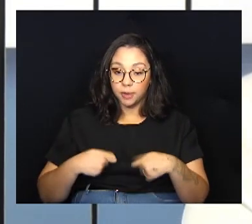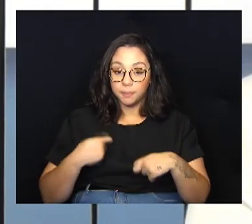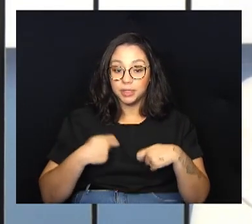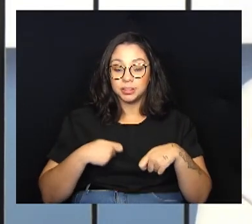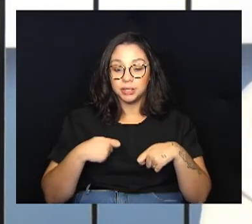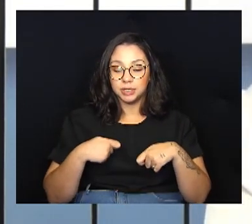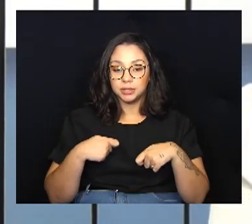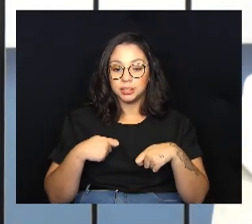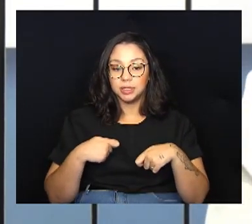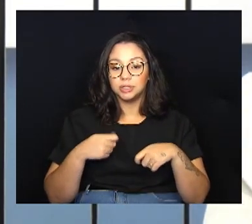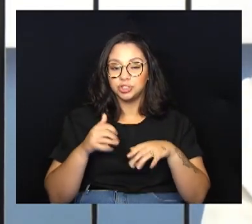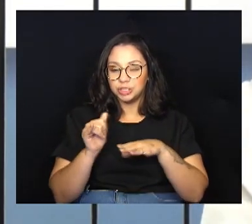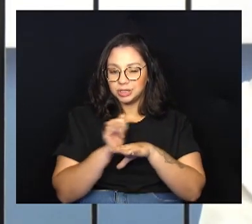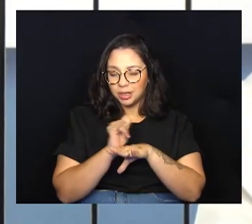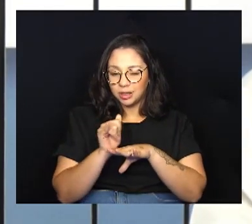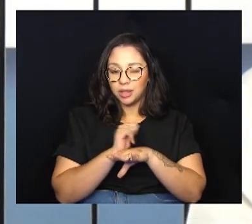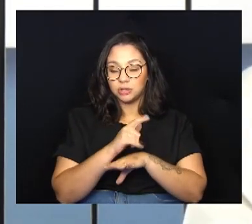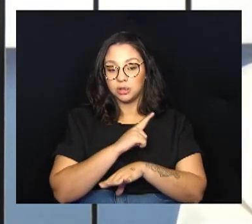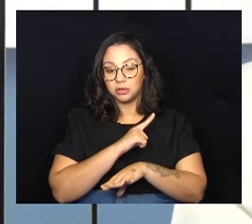delegado Marucci, se eu não me engano,